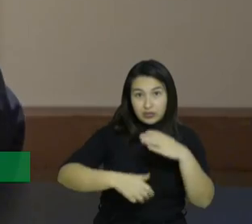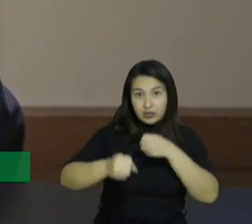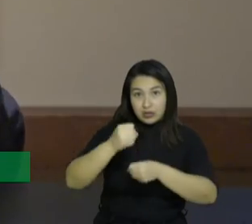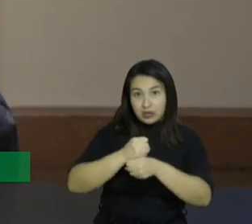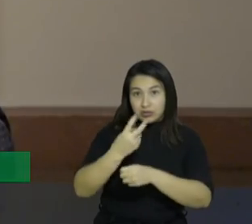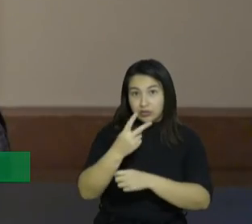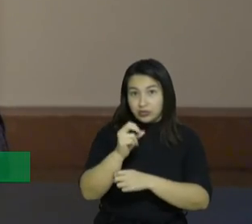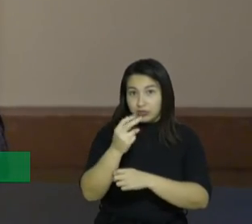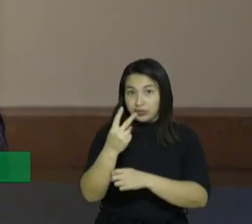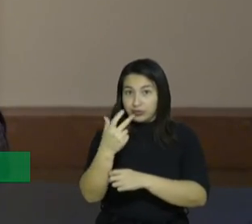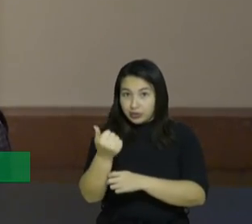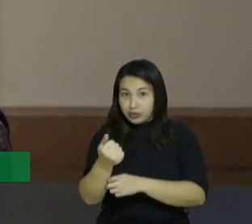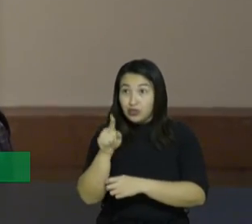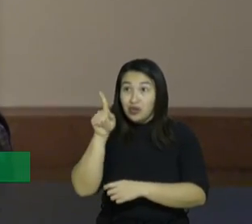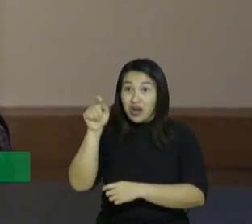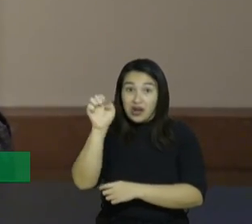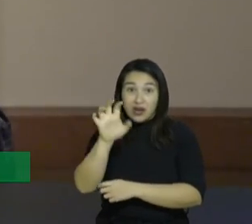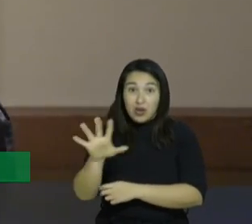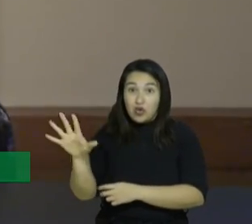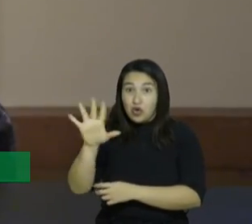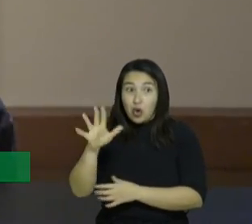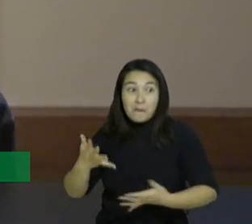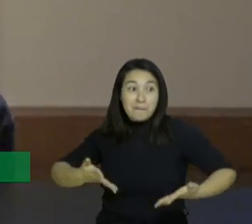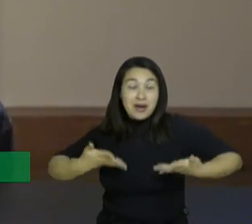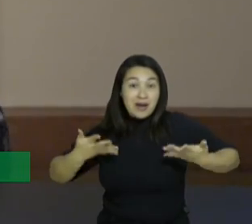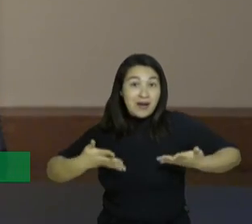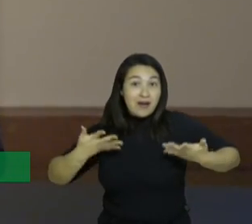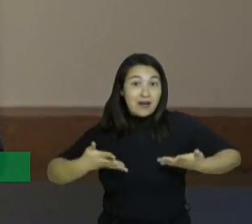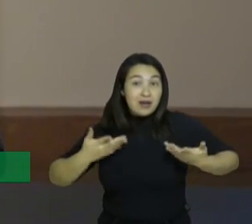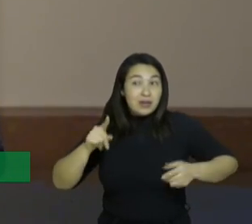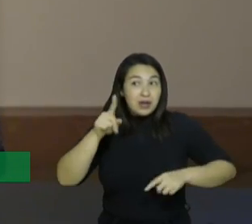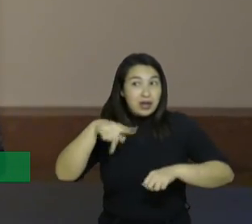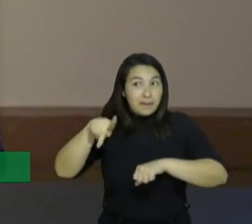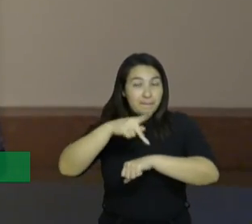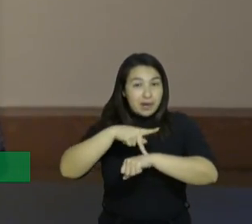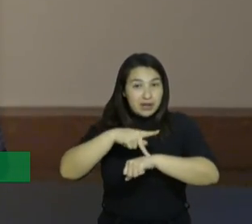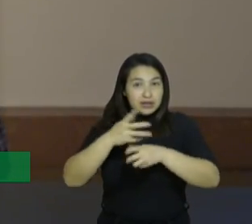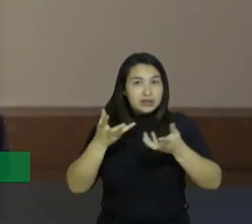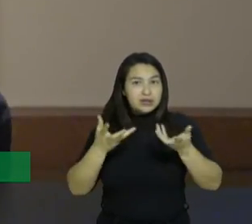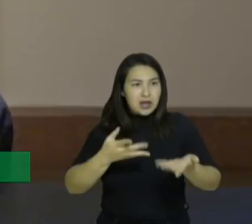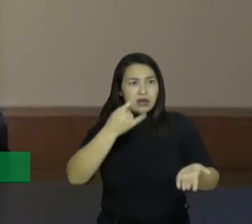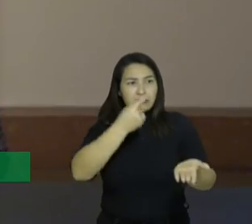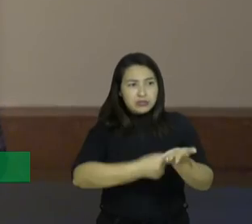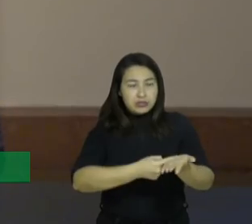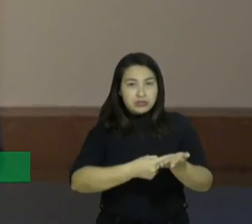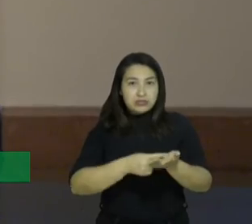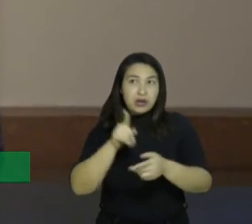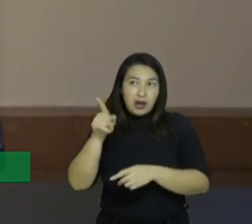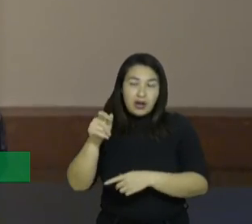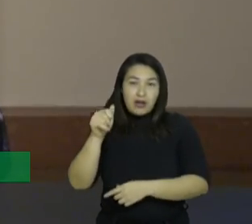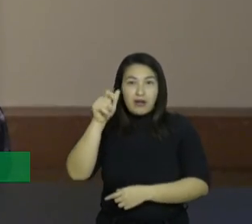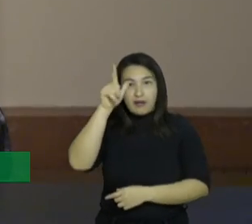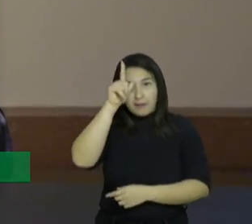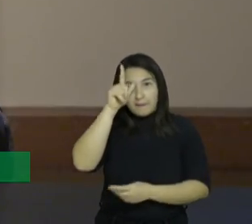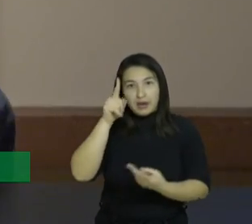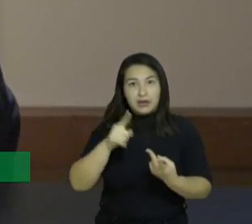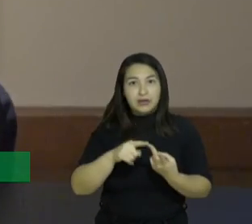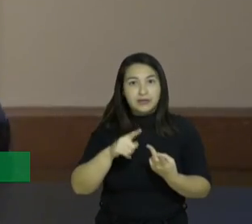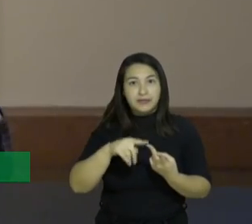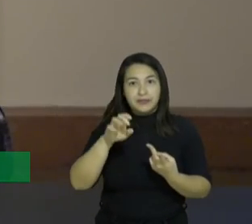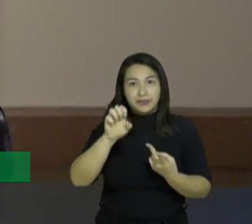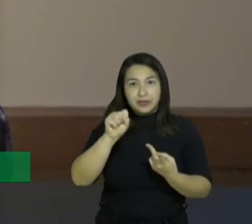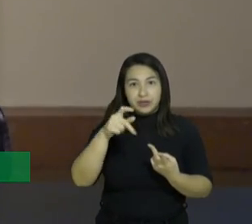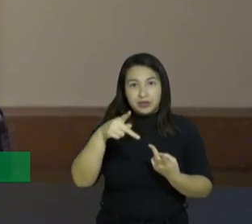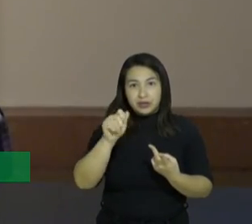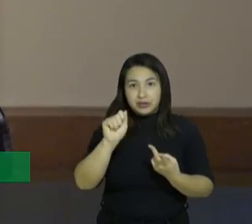euforia na Europa né especialmente entre os países mais favoráveis ao acordo como a Alemanha né a Espanha que teve a